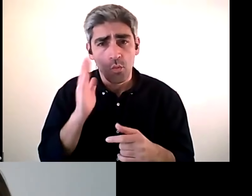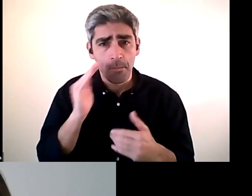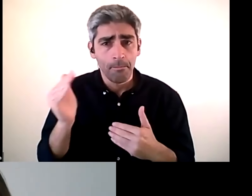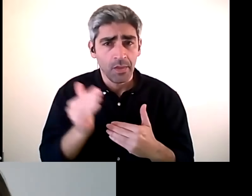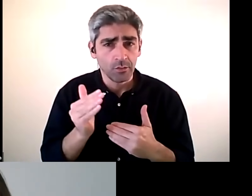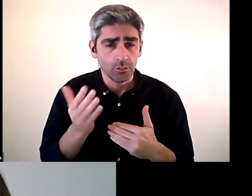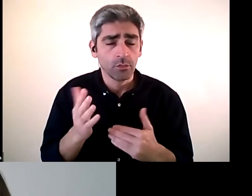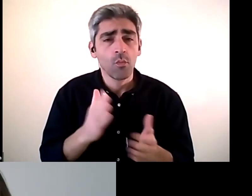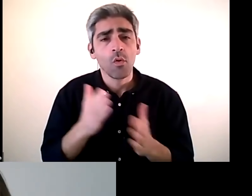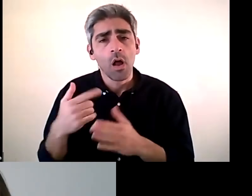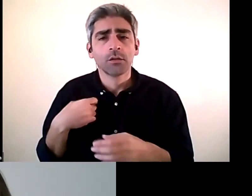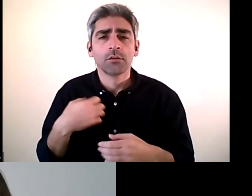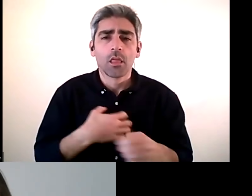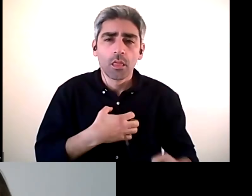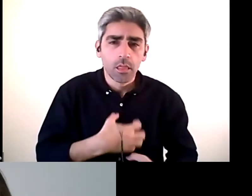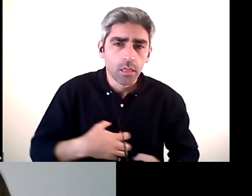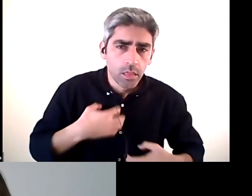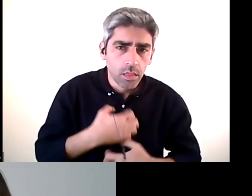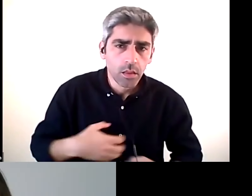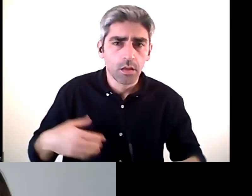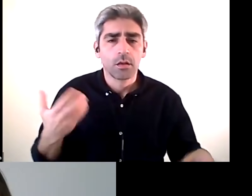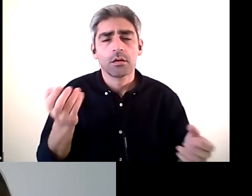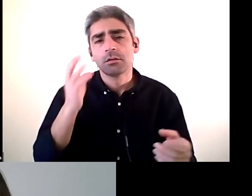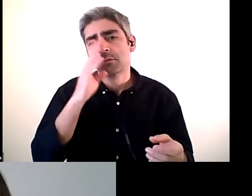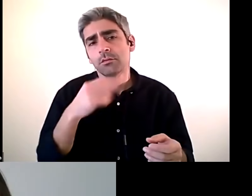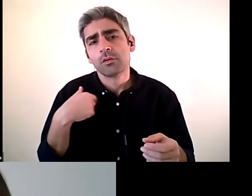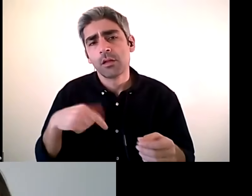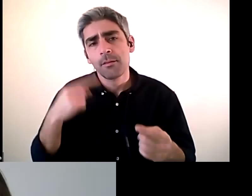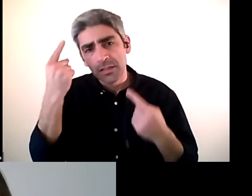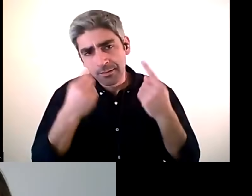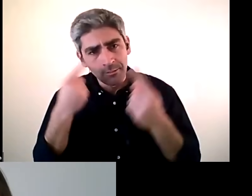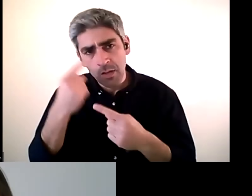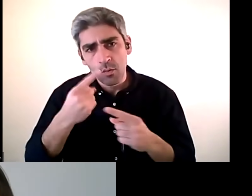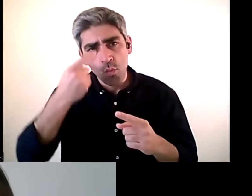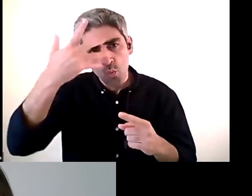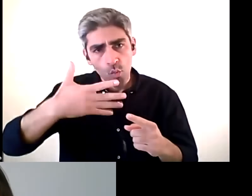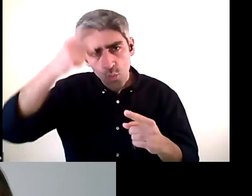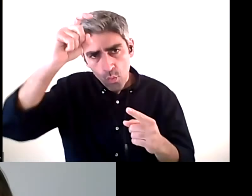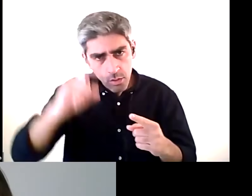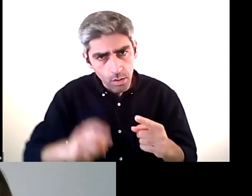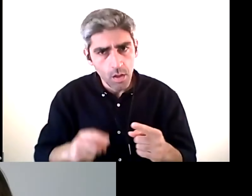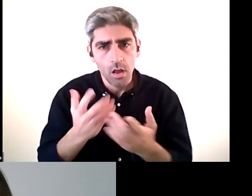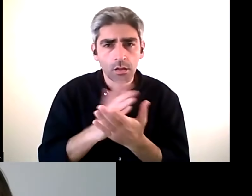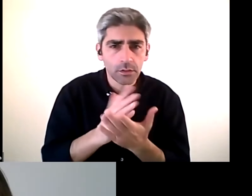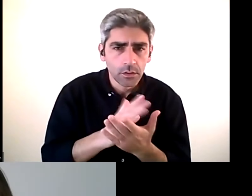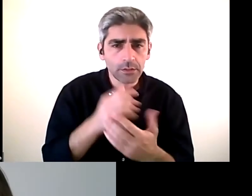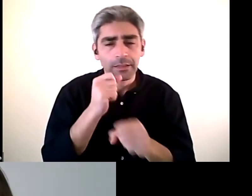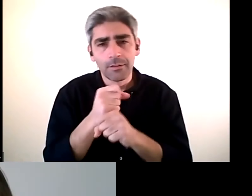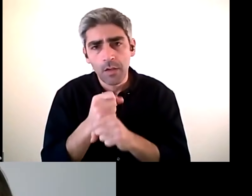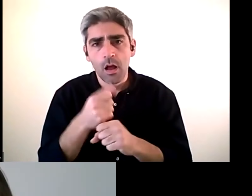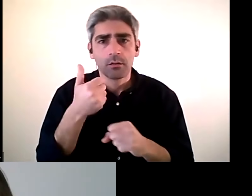eu estou mais angustiado, se até vou tendo muitos pensamentos ao longo do dia em relação à incerteza, em relação ao